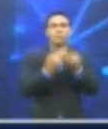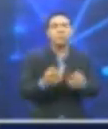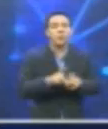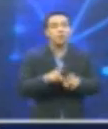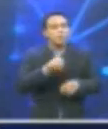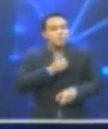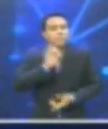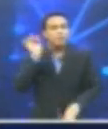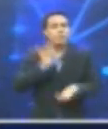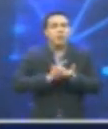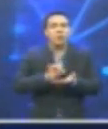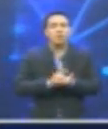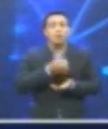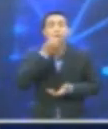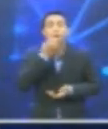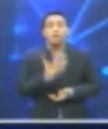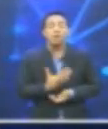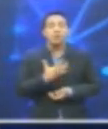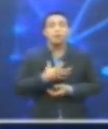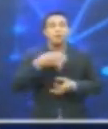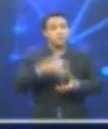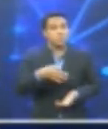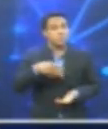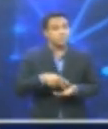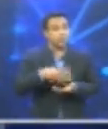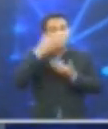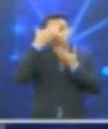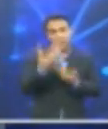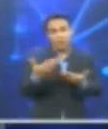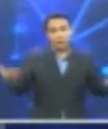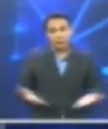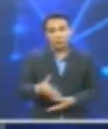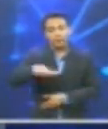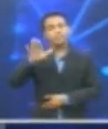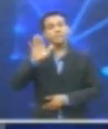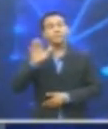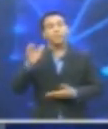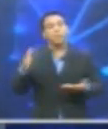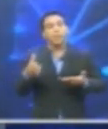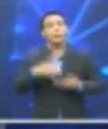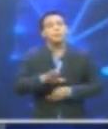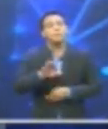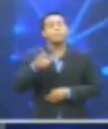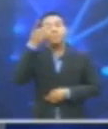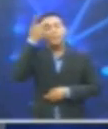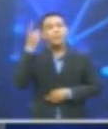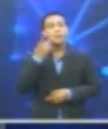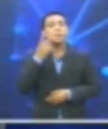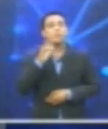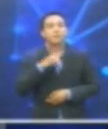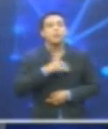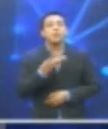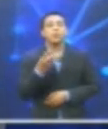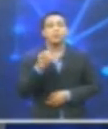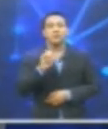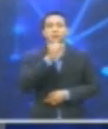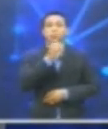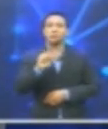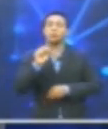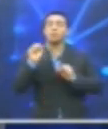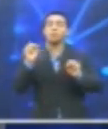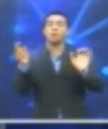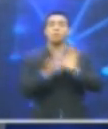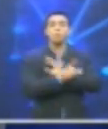mais moderna e mais eficiente. Obrigado, candidato. Agora, o candidato Henrique Eduardo Alves tem 30 segundos para